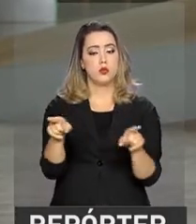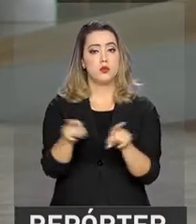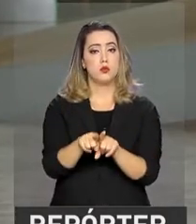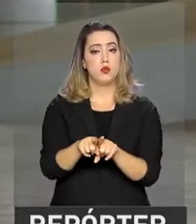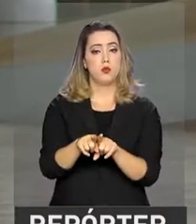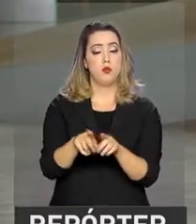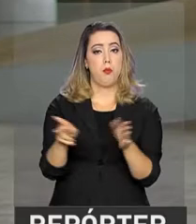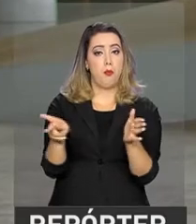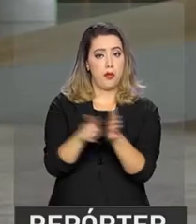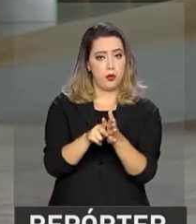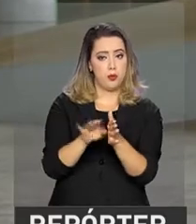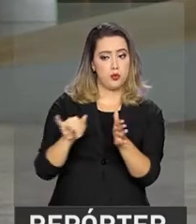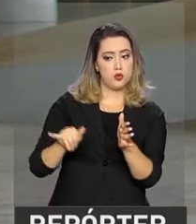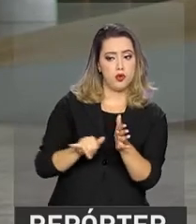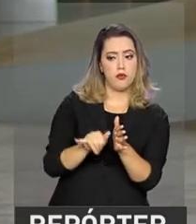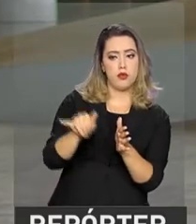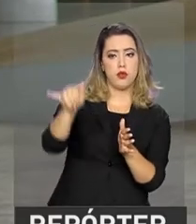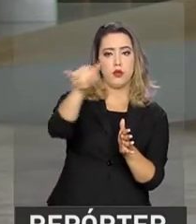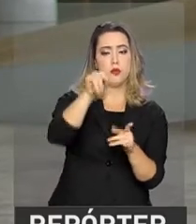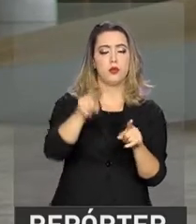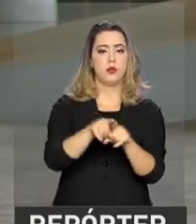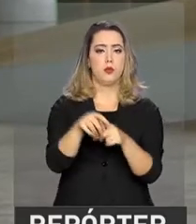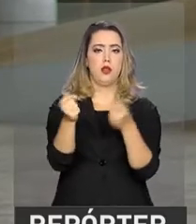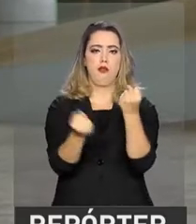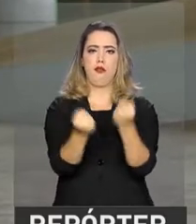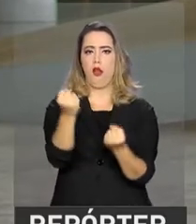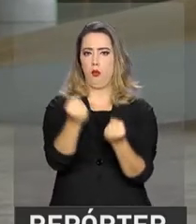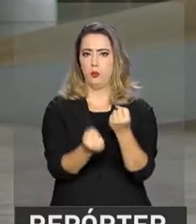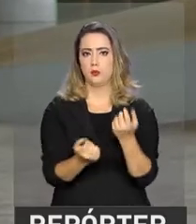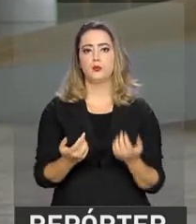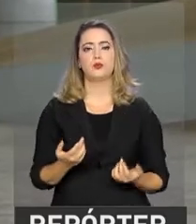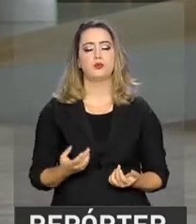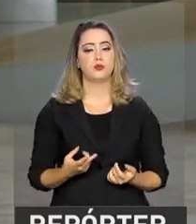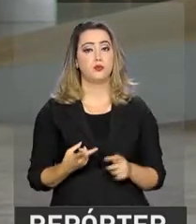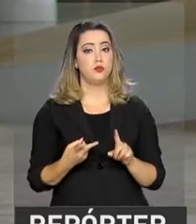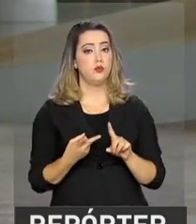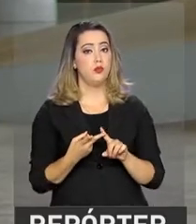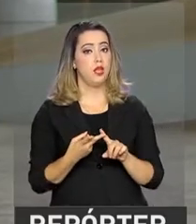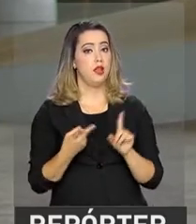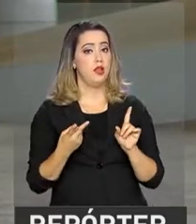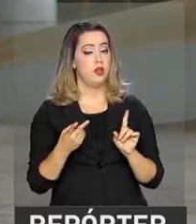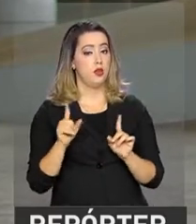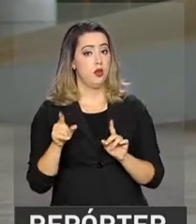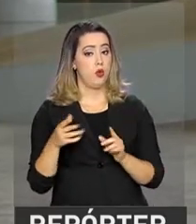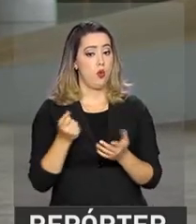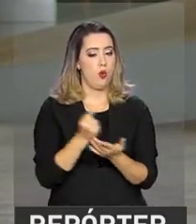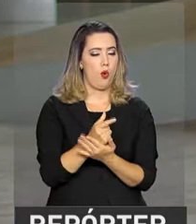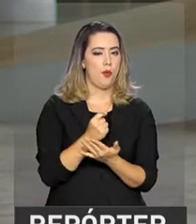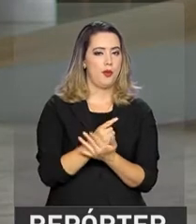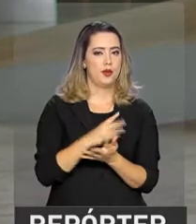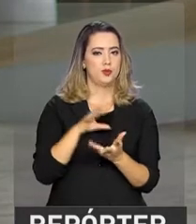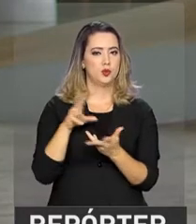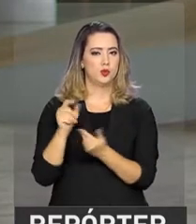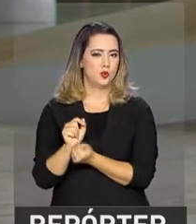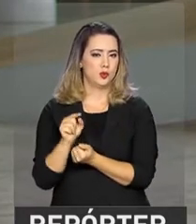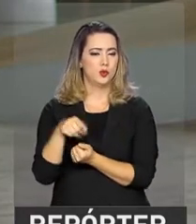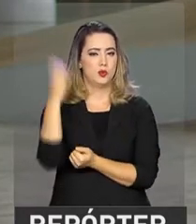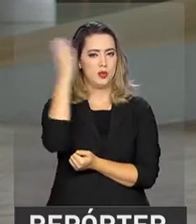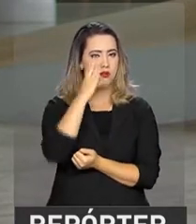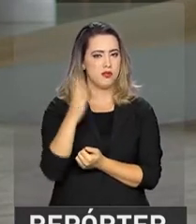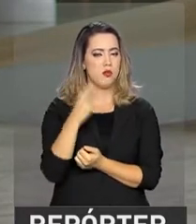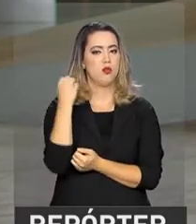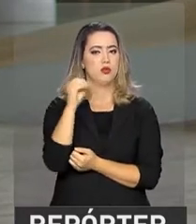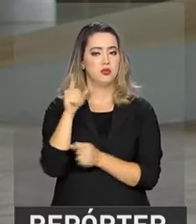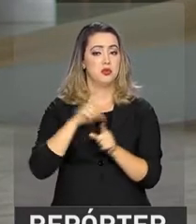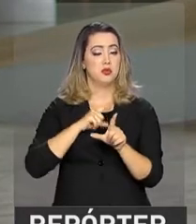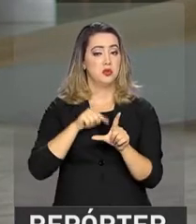e automóveis de passageiros já no lado das importações outubro de 2017 também teve